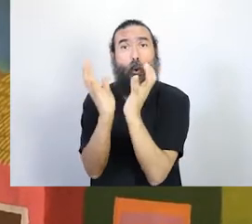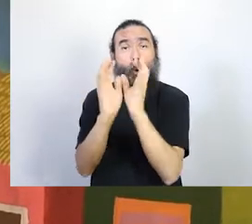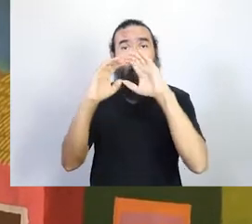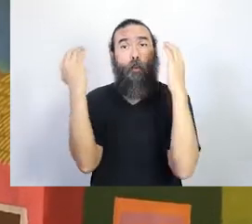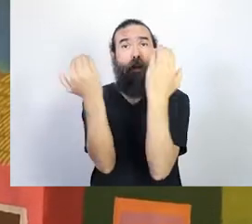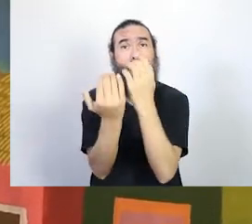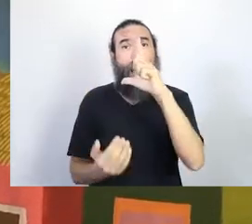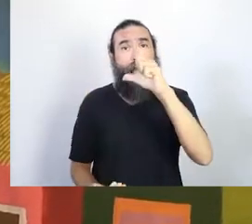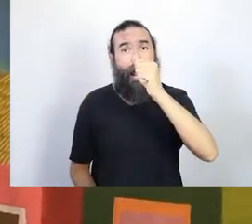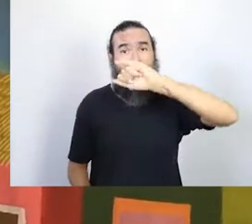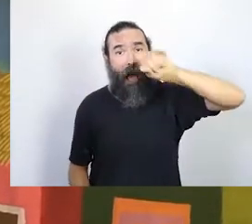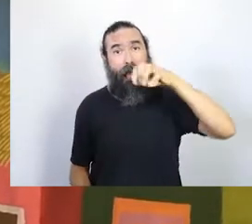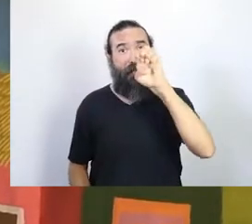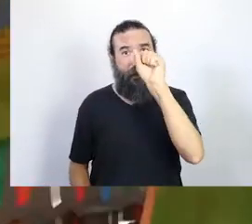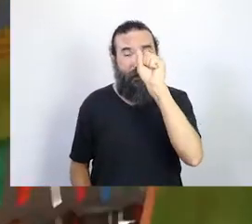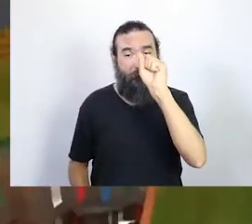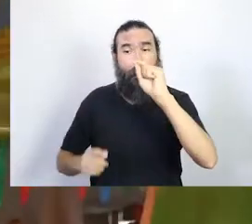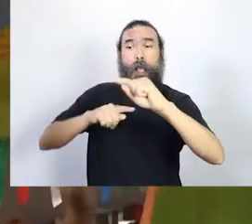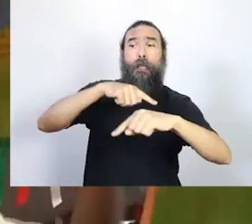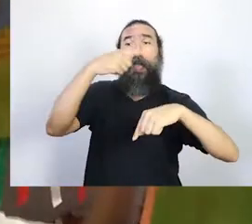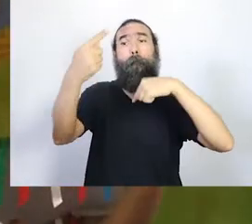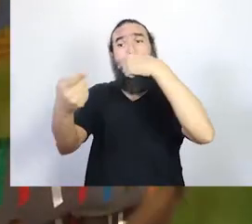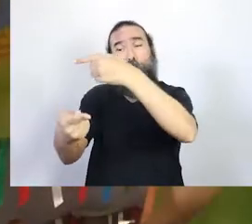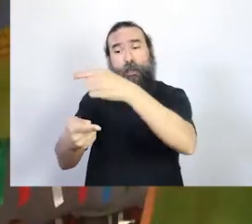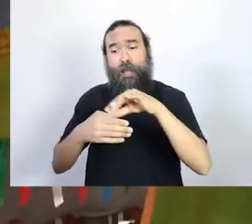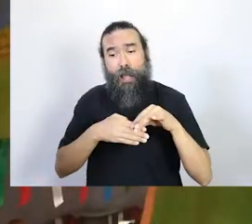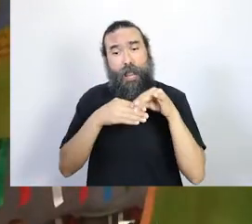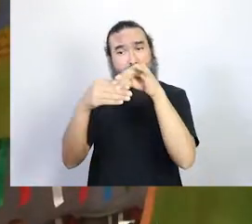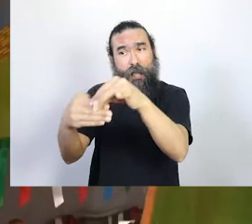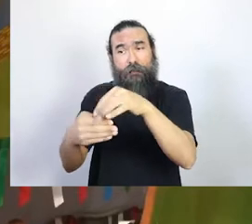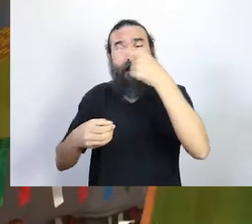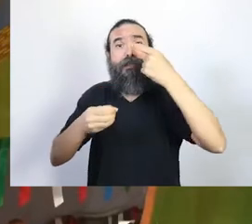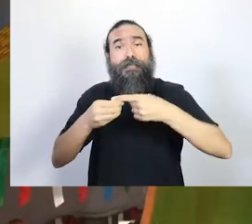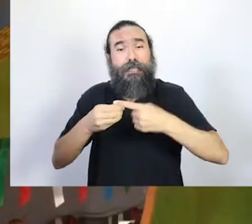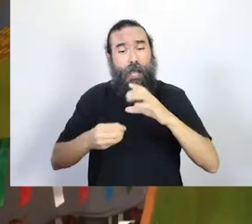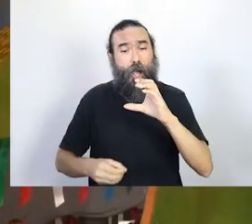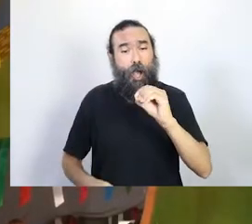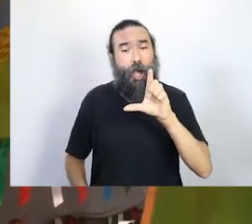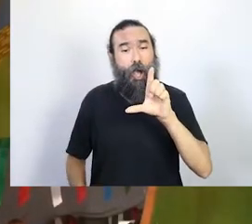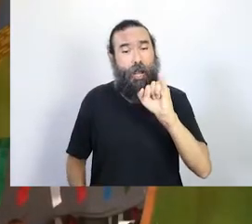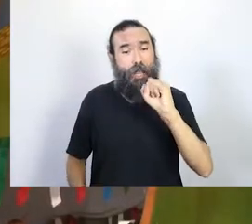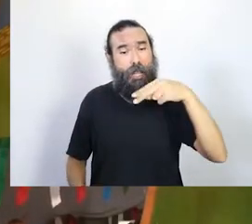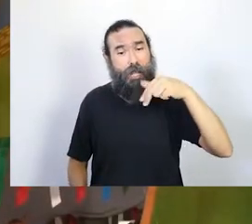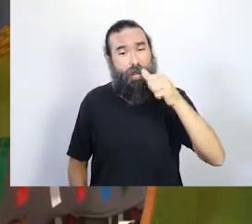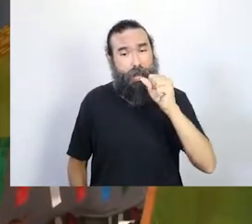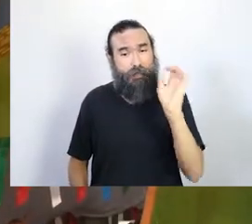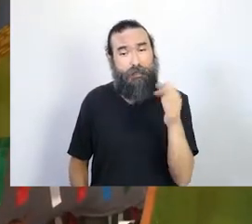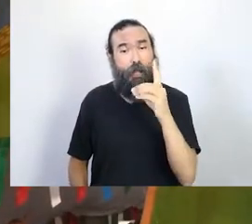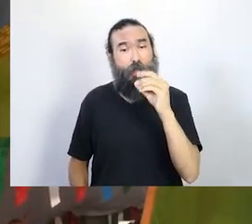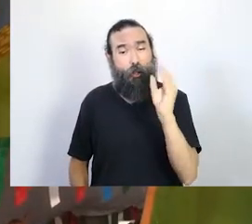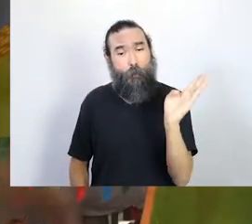Lajes, pelo Sebastião. E lá foi para a Colinas do Sul, né, que lá essa festa acontece na primeira quinzena de